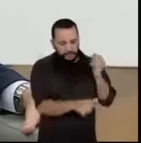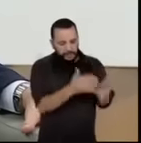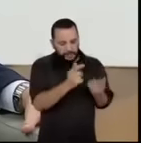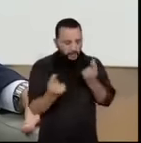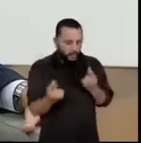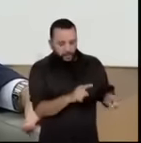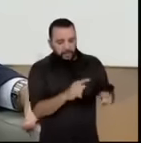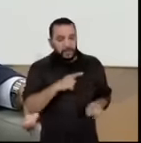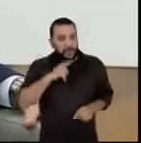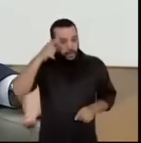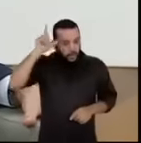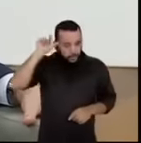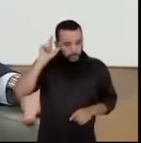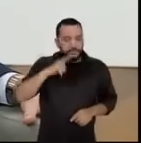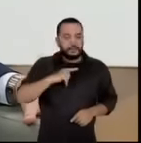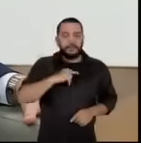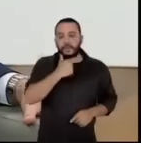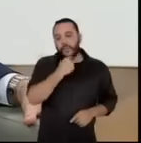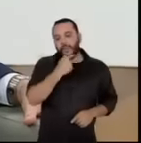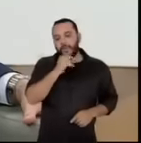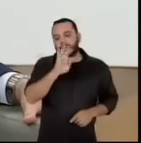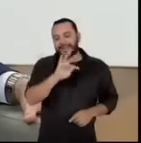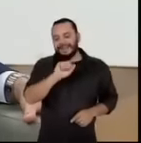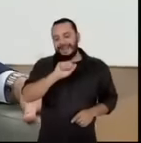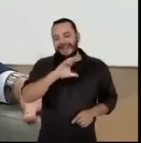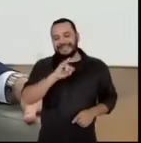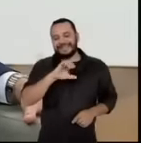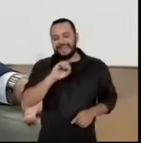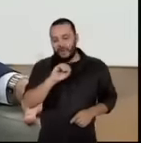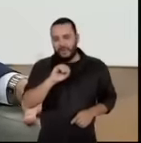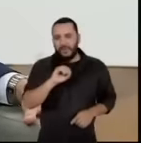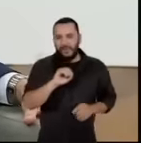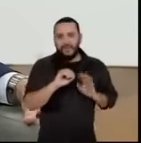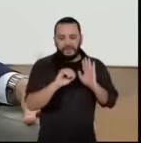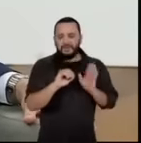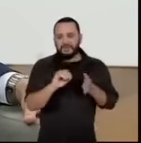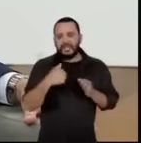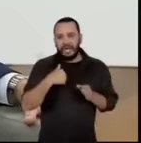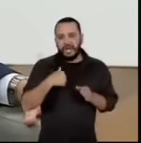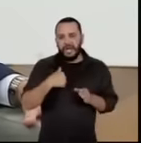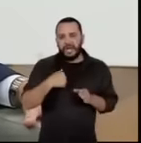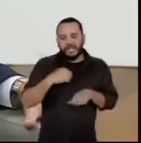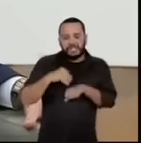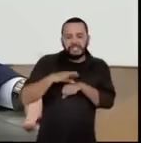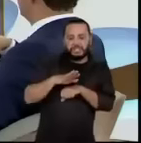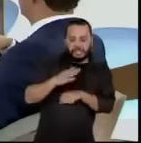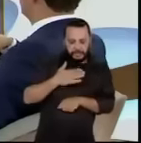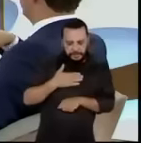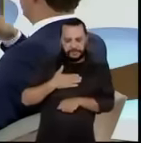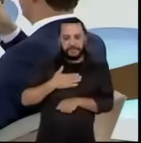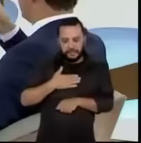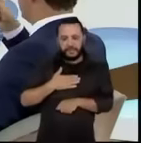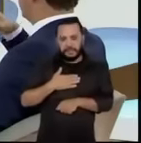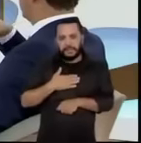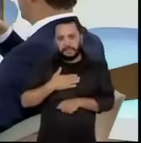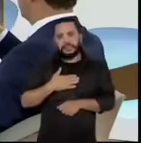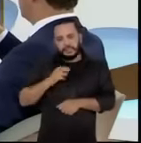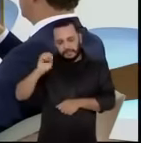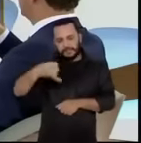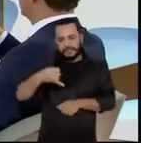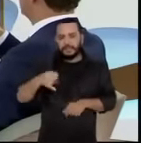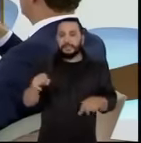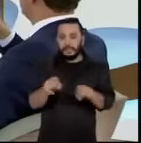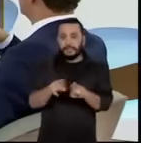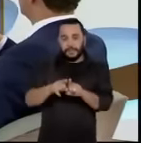Azevedo, lá do MAP Biomas, me mandou justamente essa sugestão e hoje cedo, nós conversei